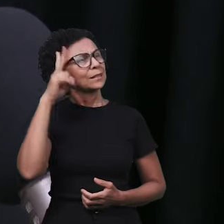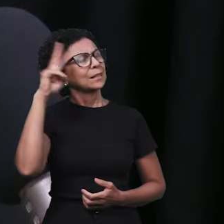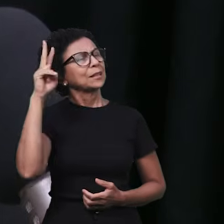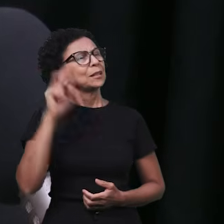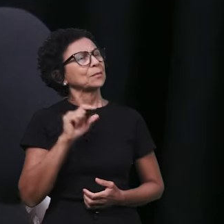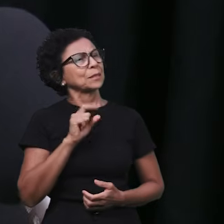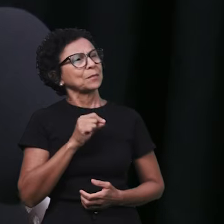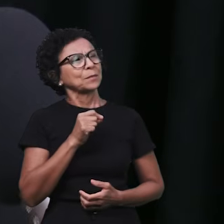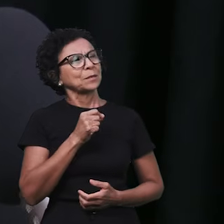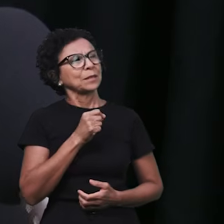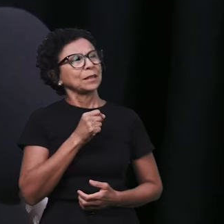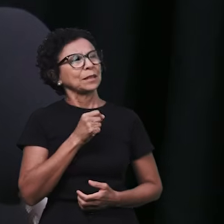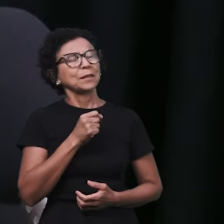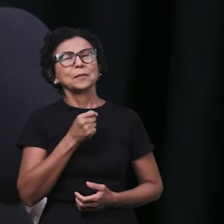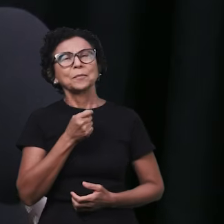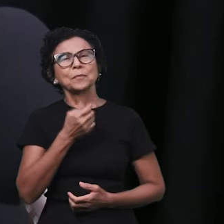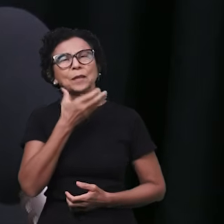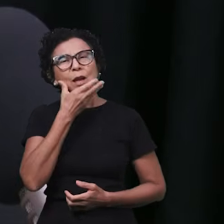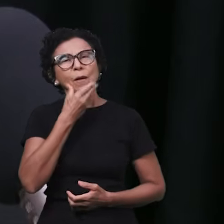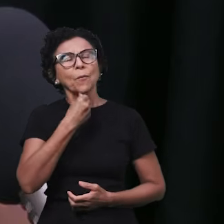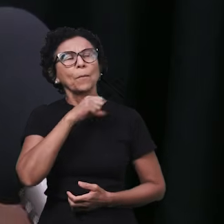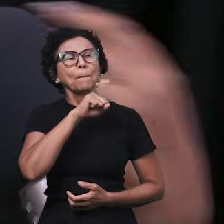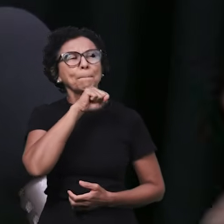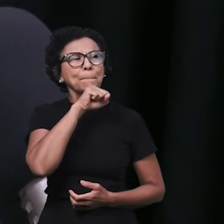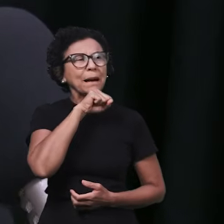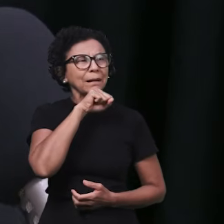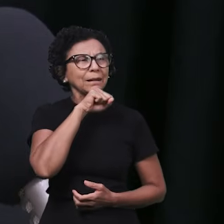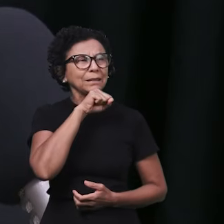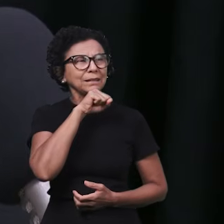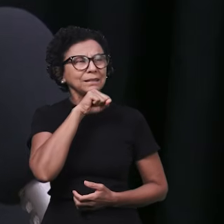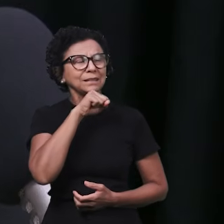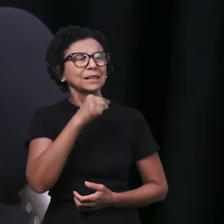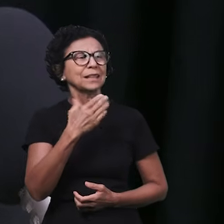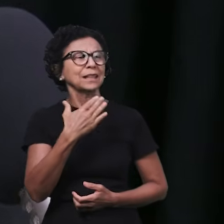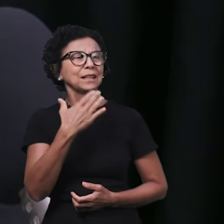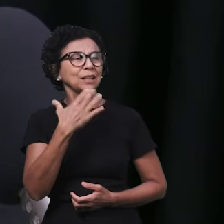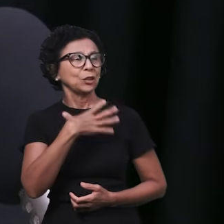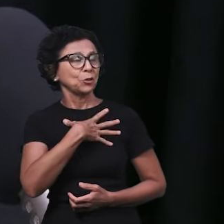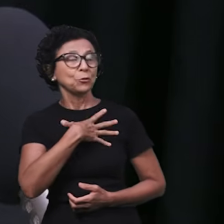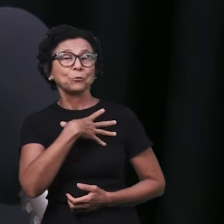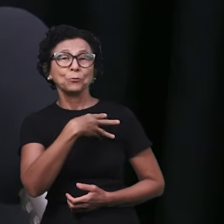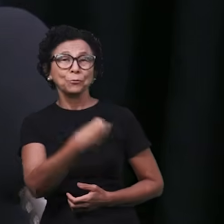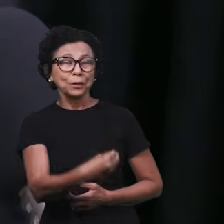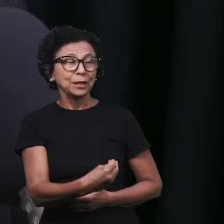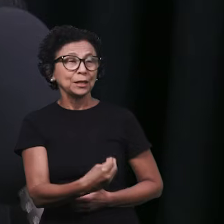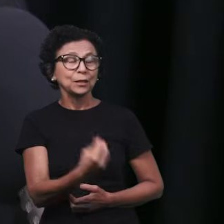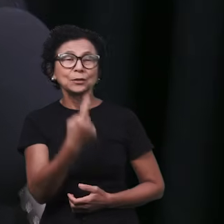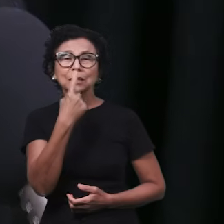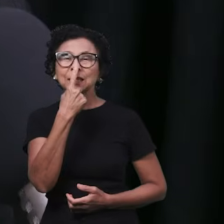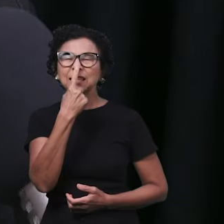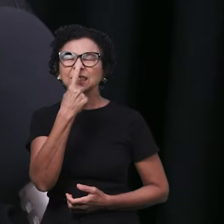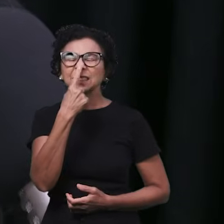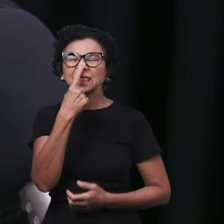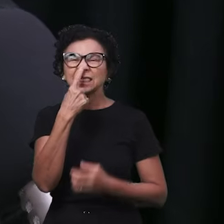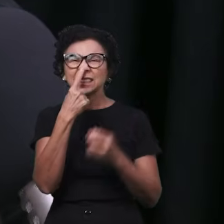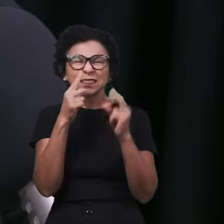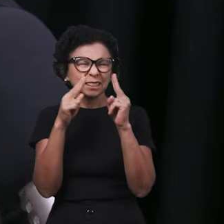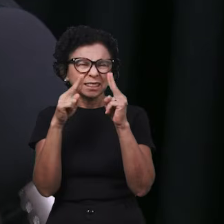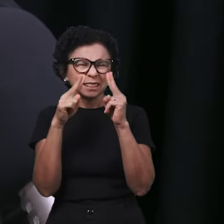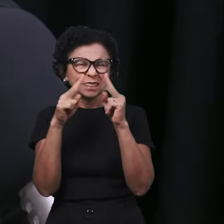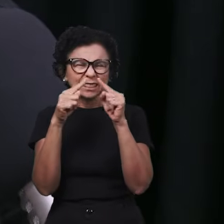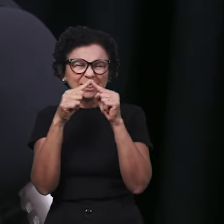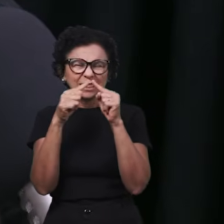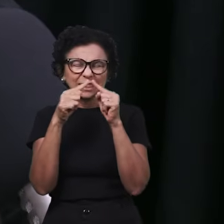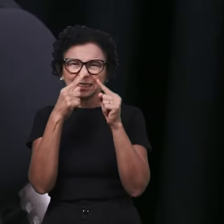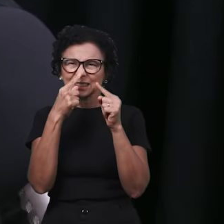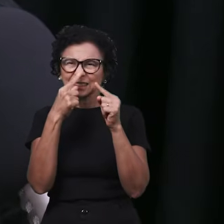isso. De nariz com nariz, quando estão aquela intimidade, né? Quando a criança, aí você pega o nariz com o nariz, O famoso brinca. beijo de esquimó, que é nariz com